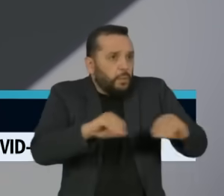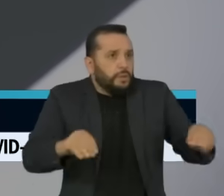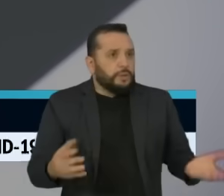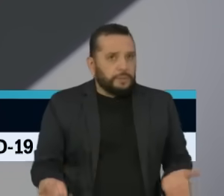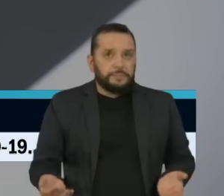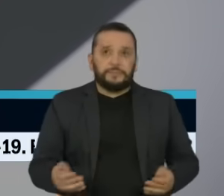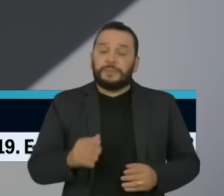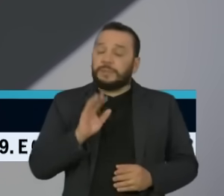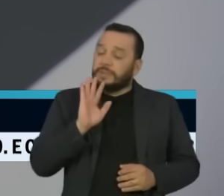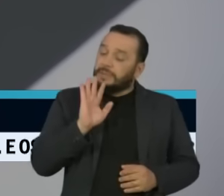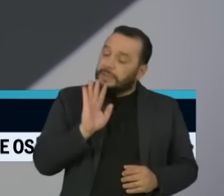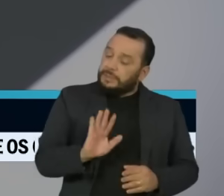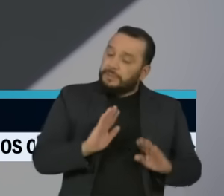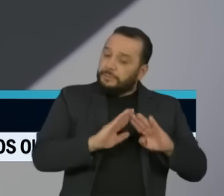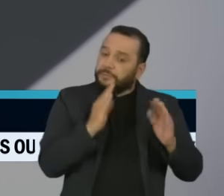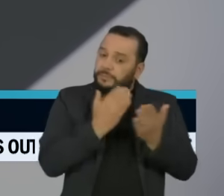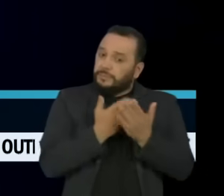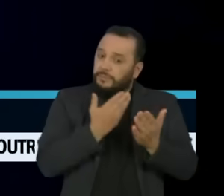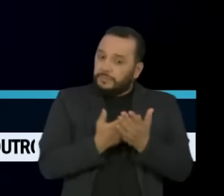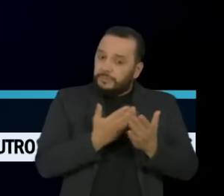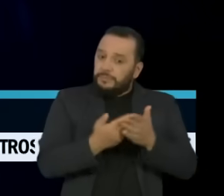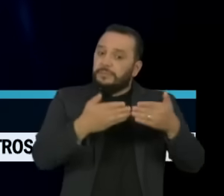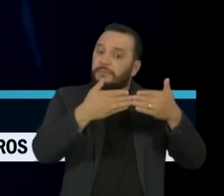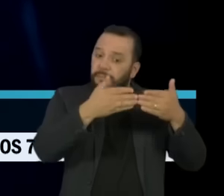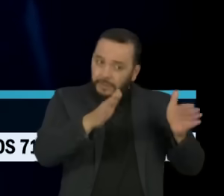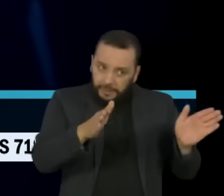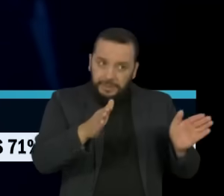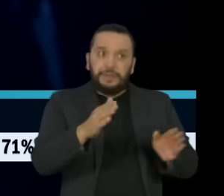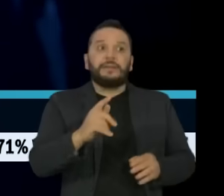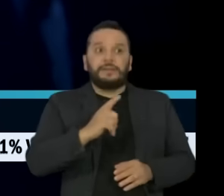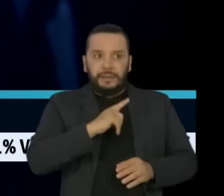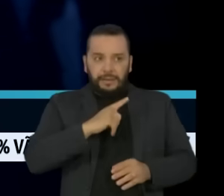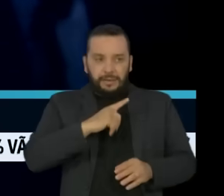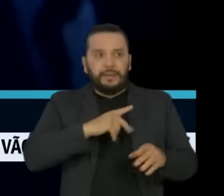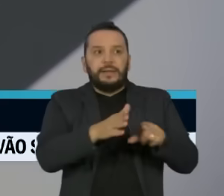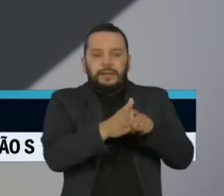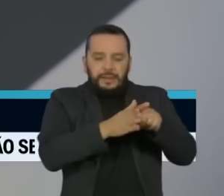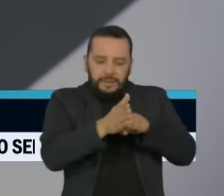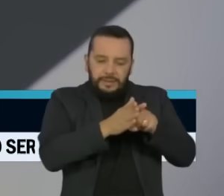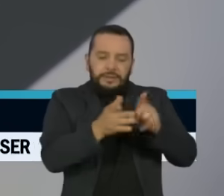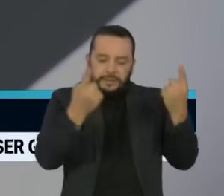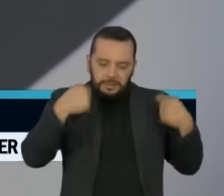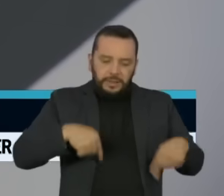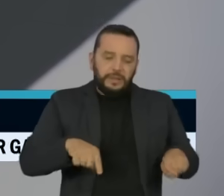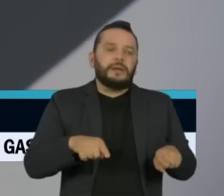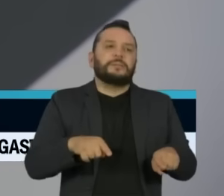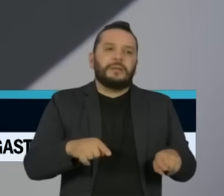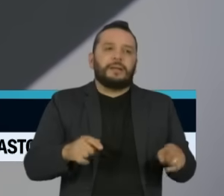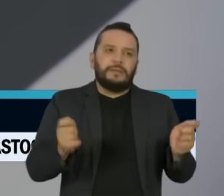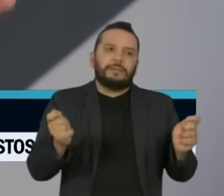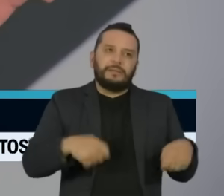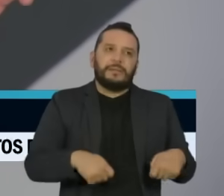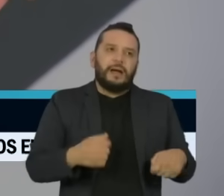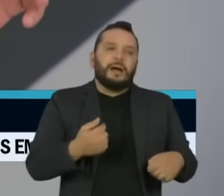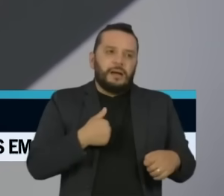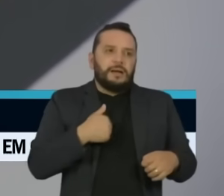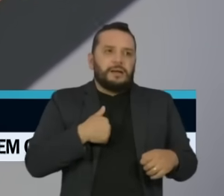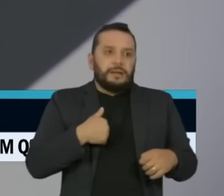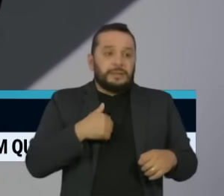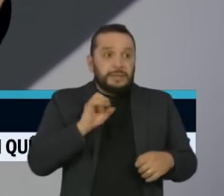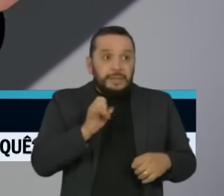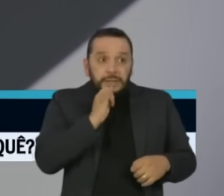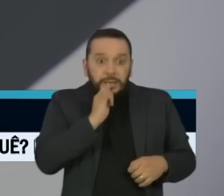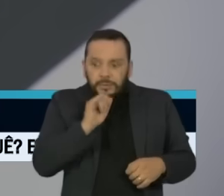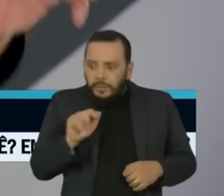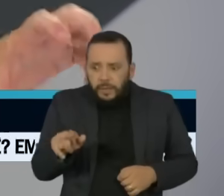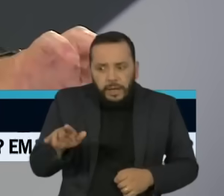escolas for acompanhado de uma testagem responsável por amostragem das escolas, eu acho que você pode tomar medidas. Se começar a aparecer criança